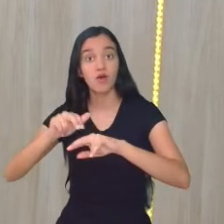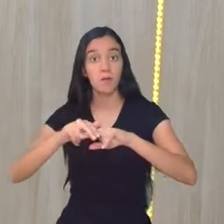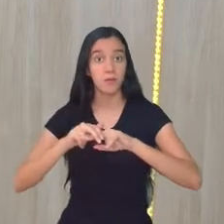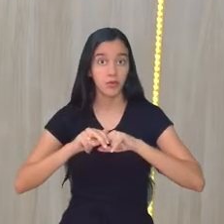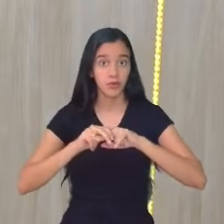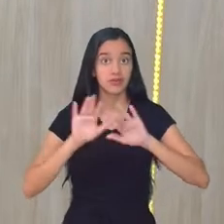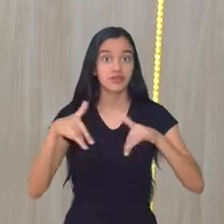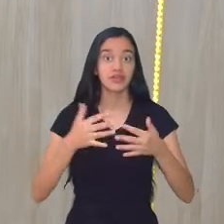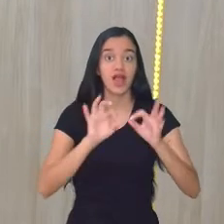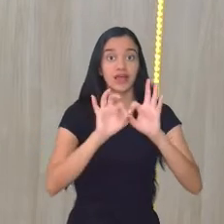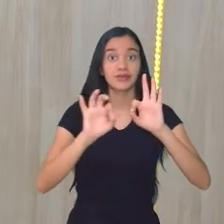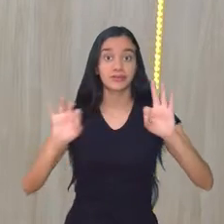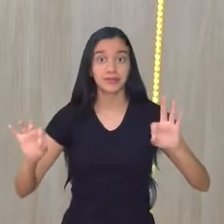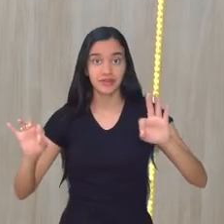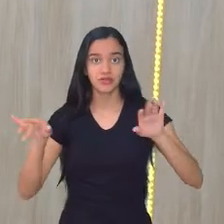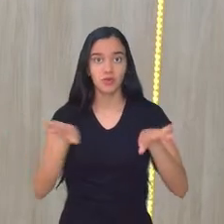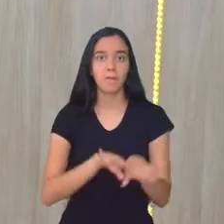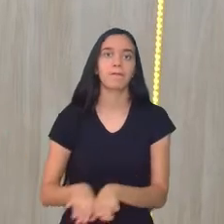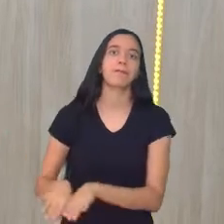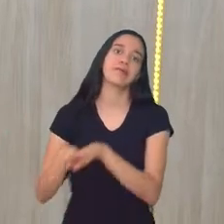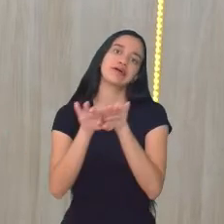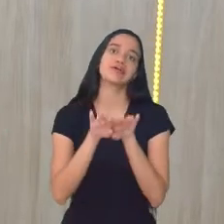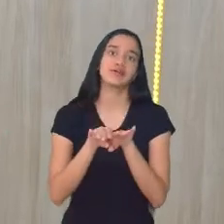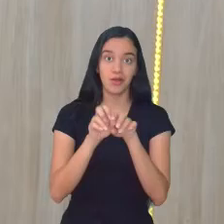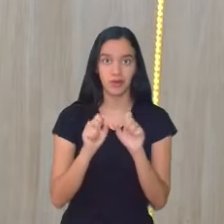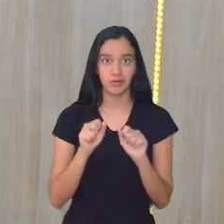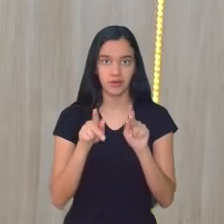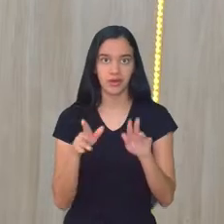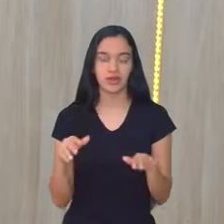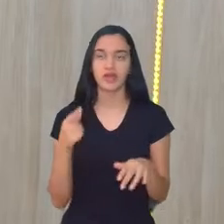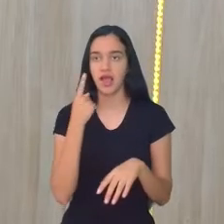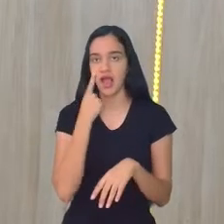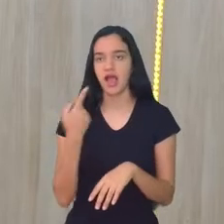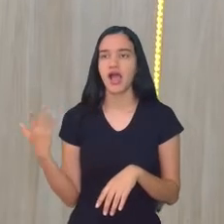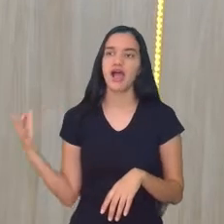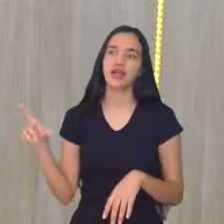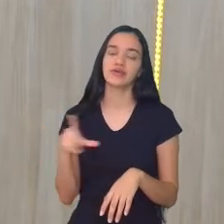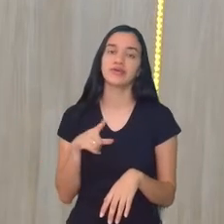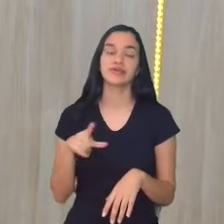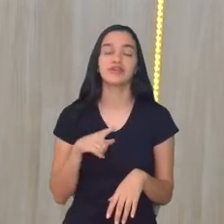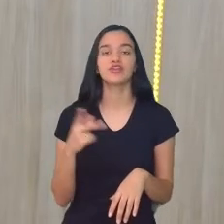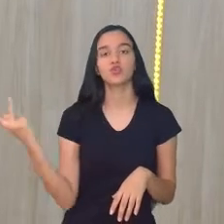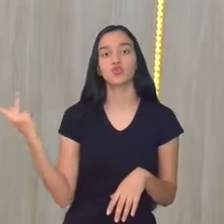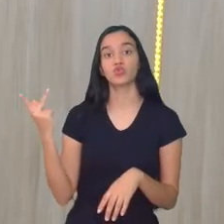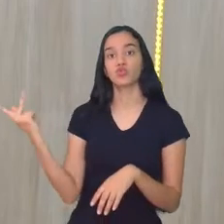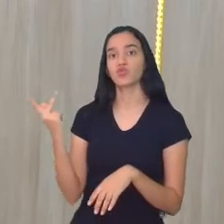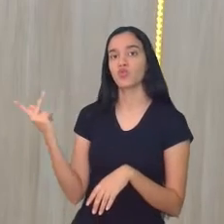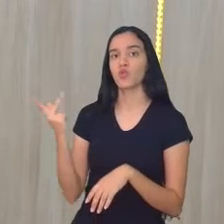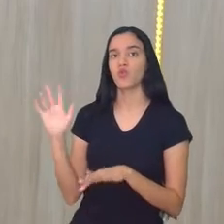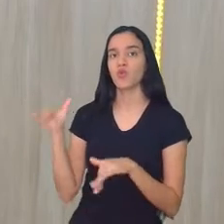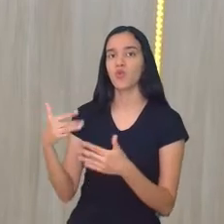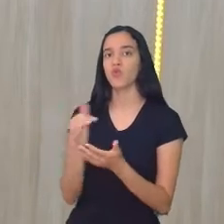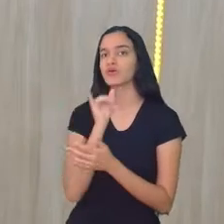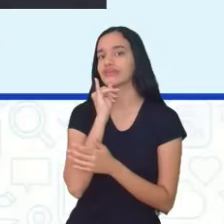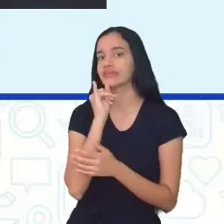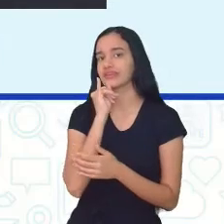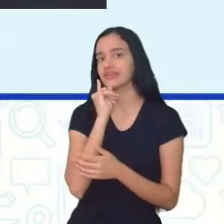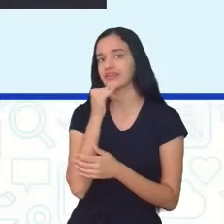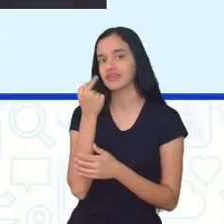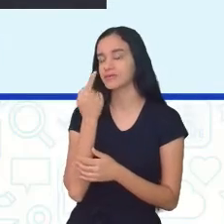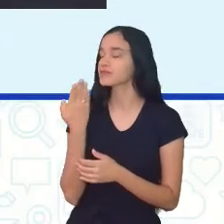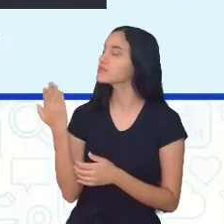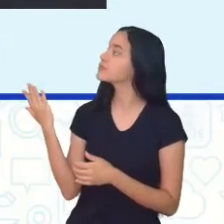gente, as medidas foram padronizadas, tá? Aqui eu tenho esses dois exemplos, que um eu já falei, e o